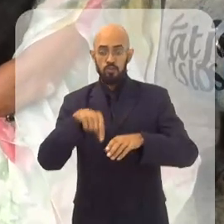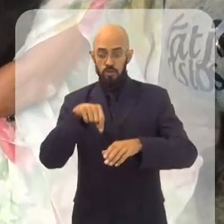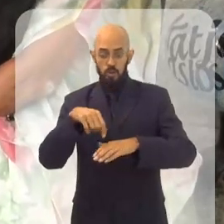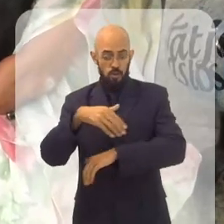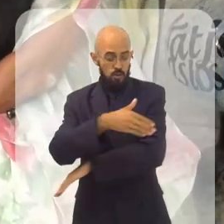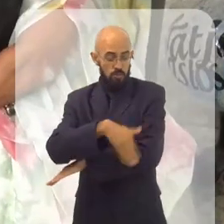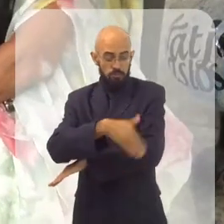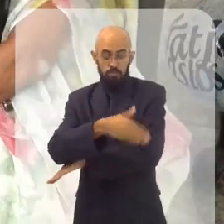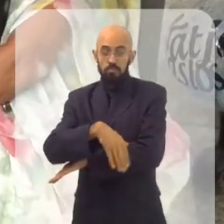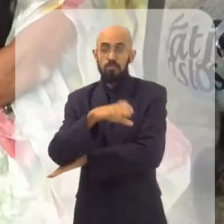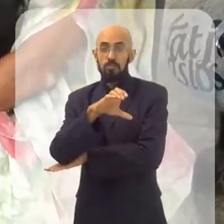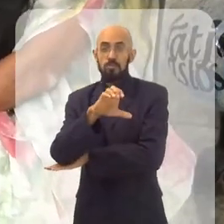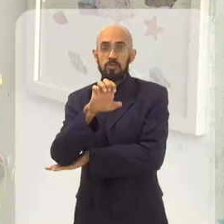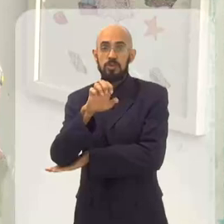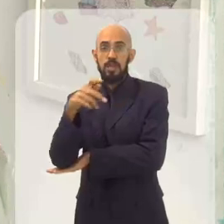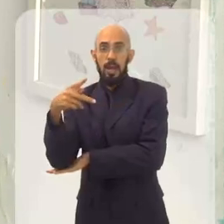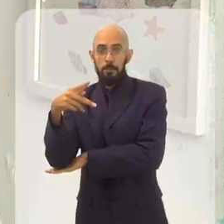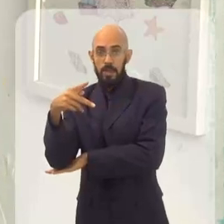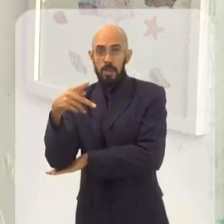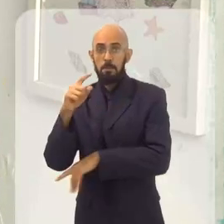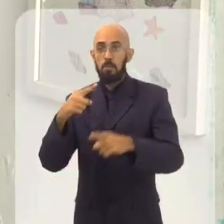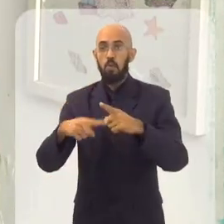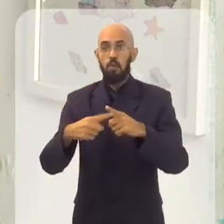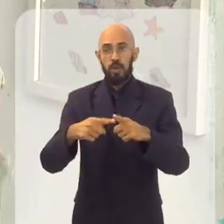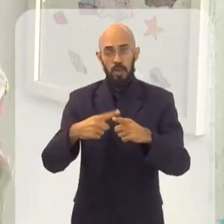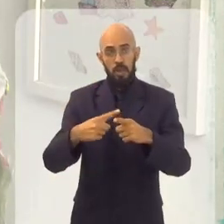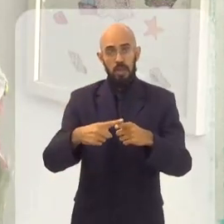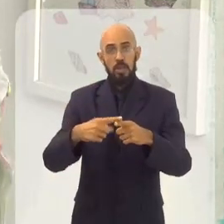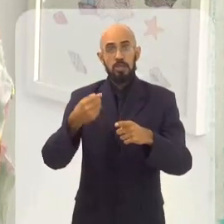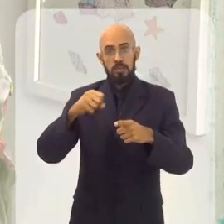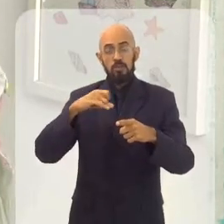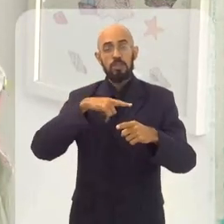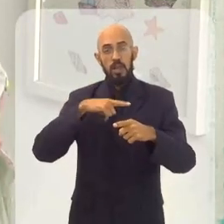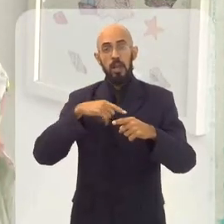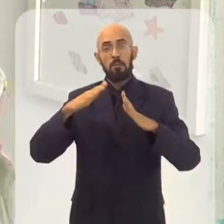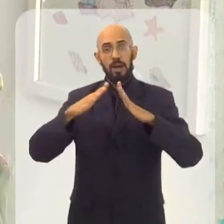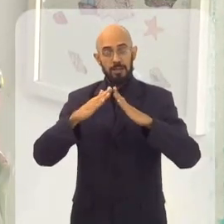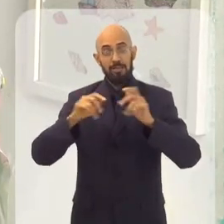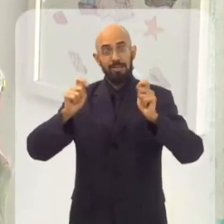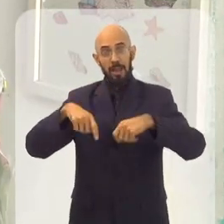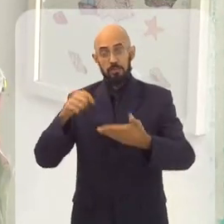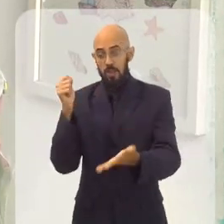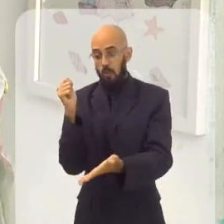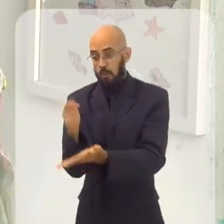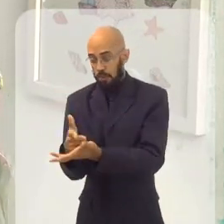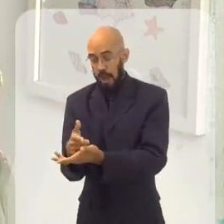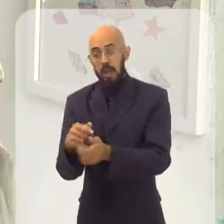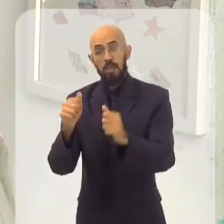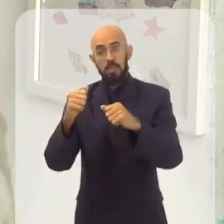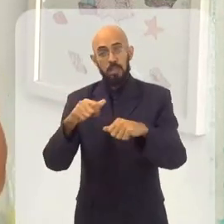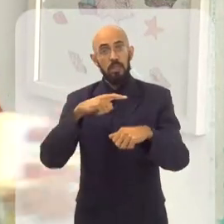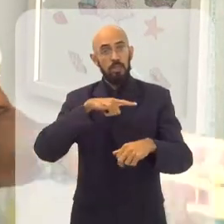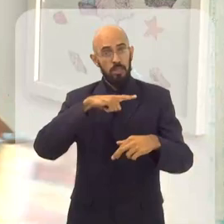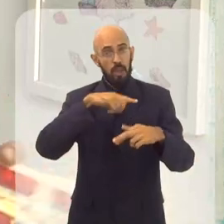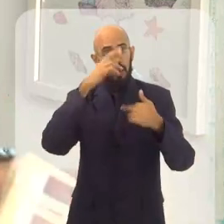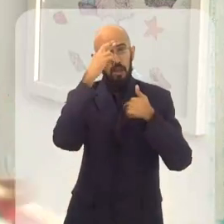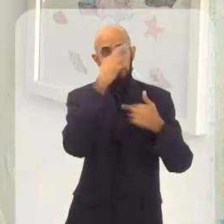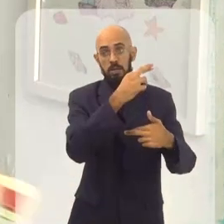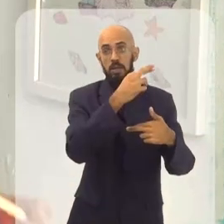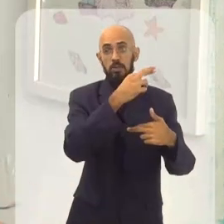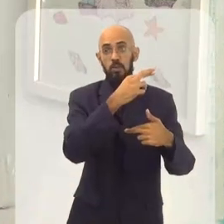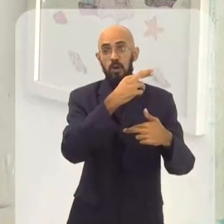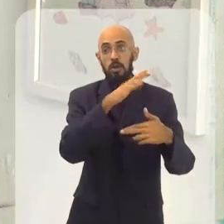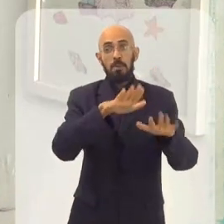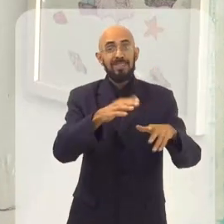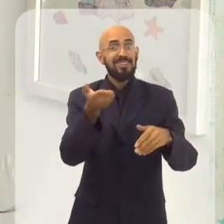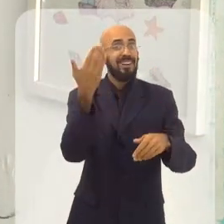gente tem CEP, a gente nem se toca. Porque você tendo um CEP, você pode fazer compras, você pode ser respeitado. E um cigano de